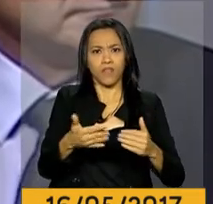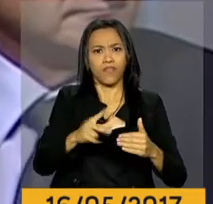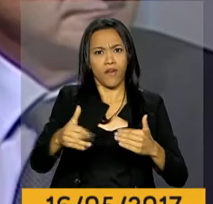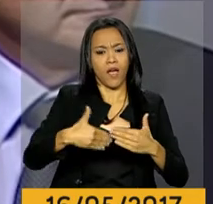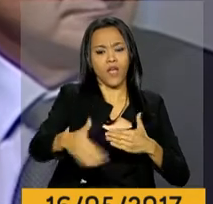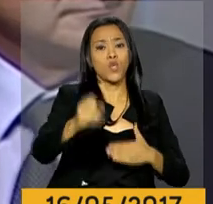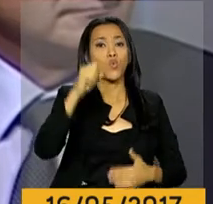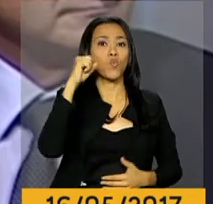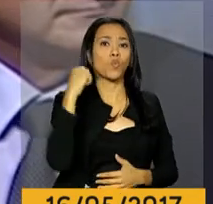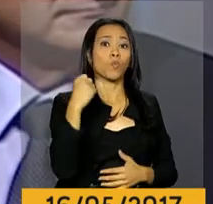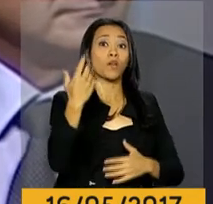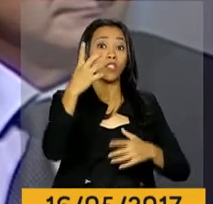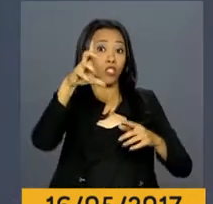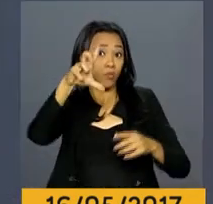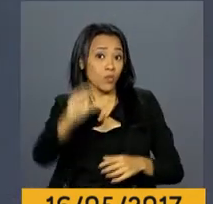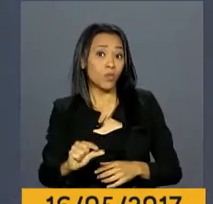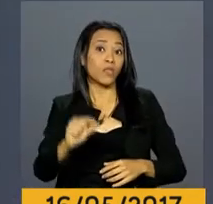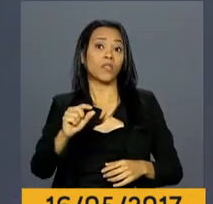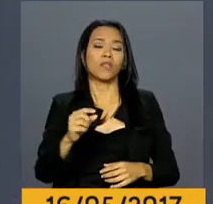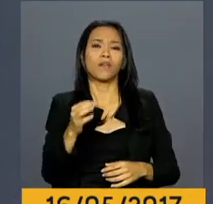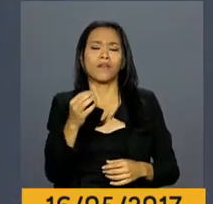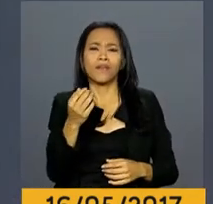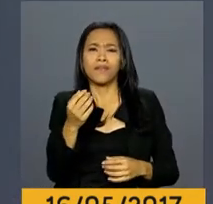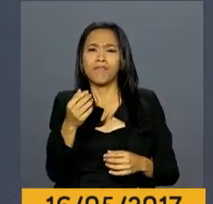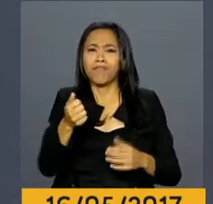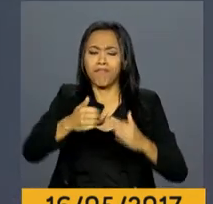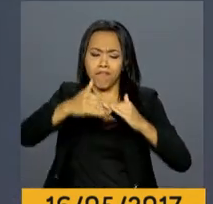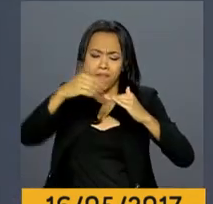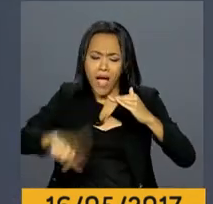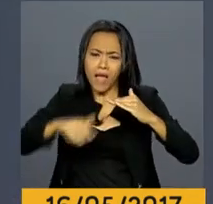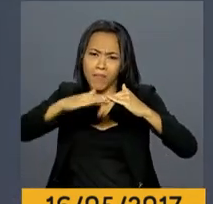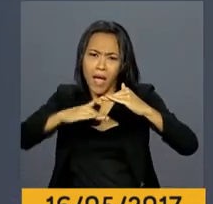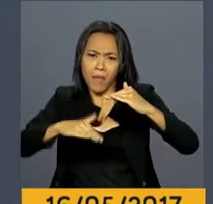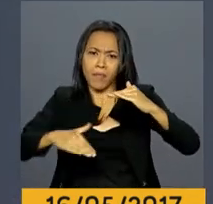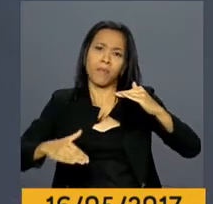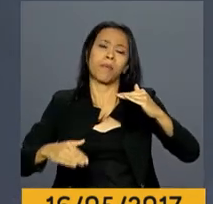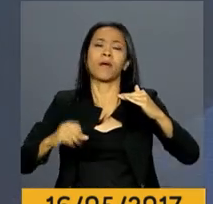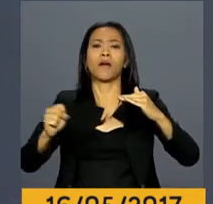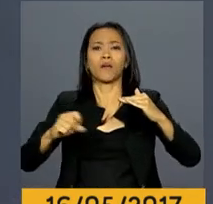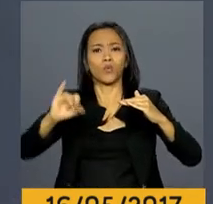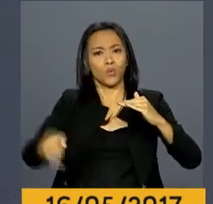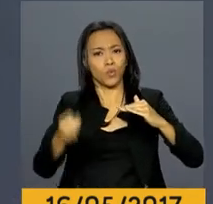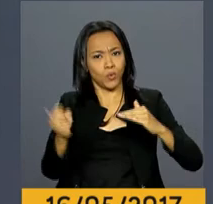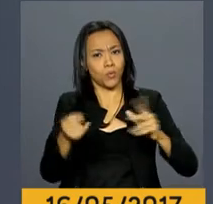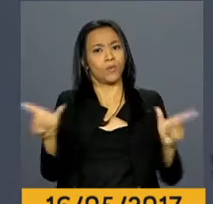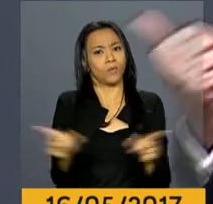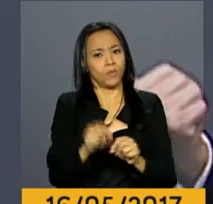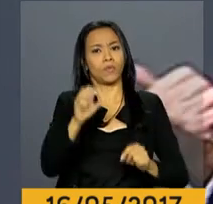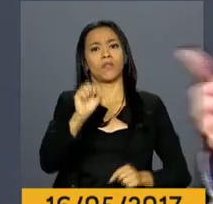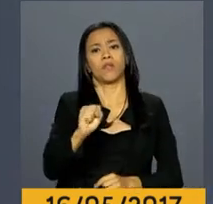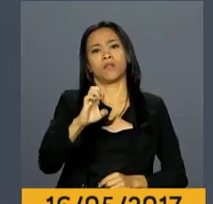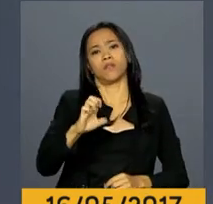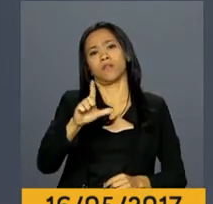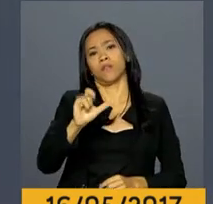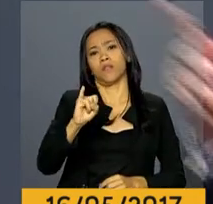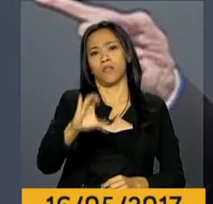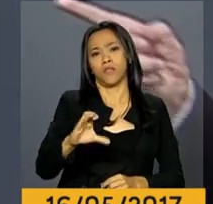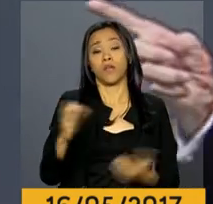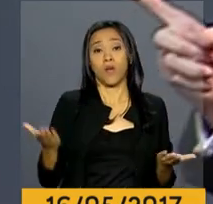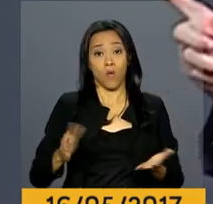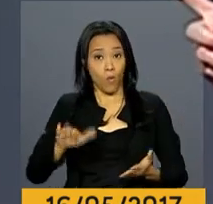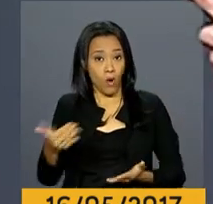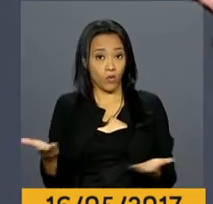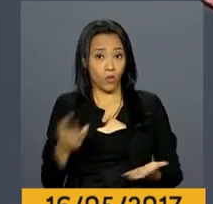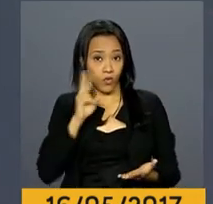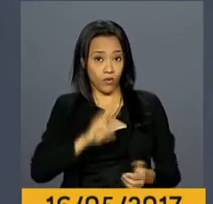em um dígito dos juros da taxa Selic no nosso país. Quando eu vejo notícias, hoje, aliás,